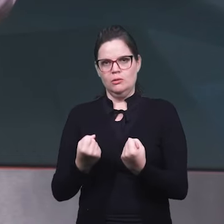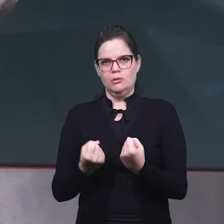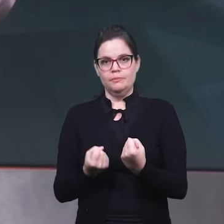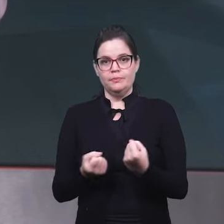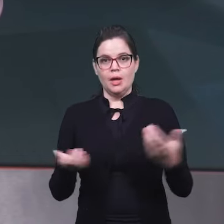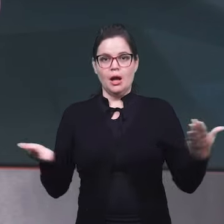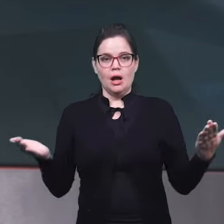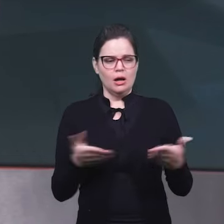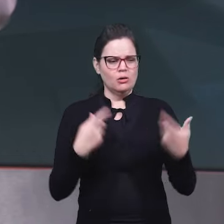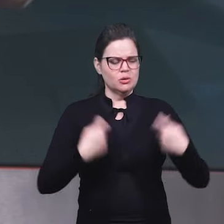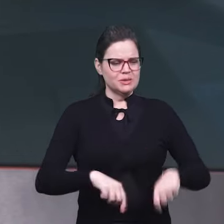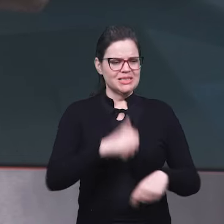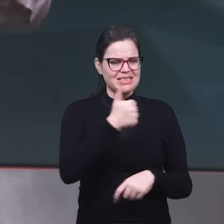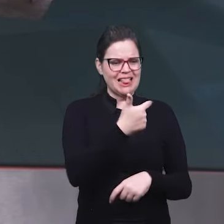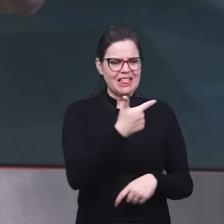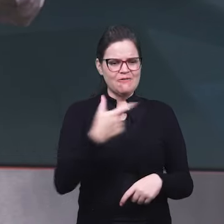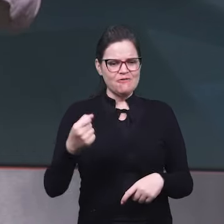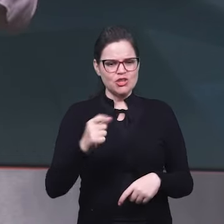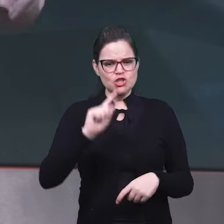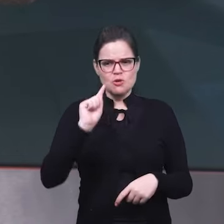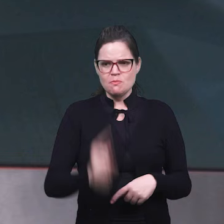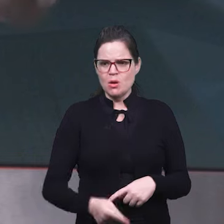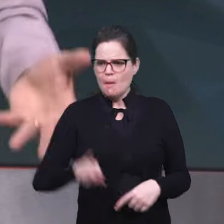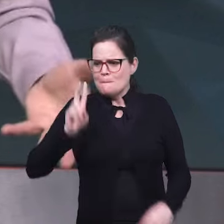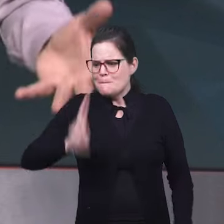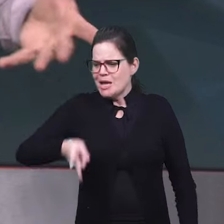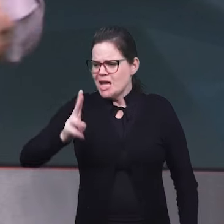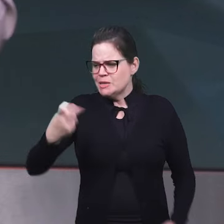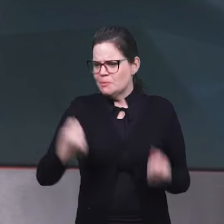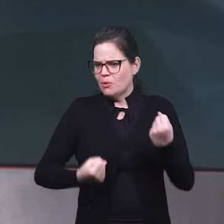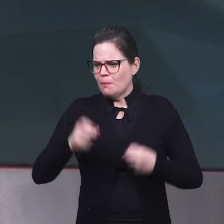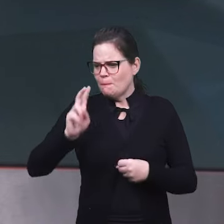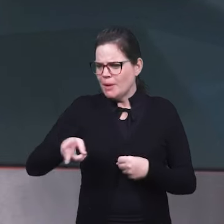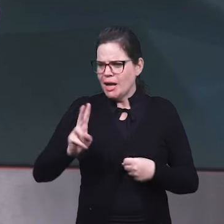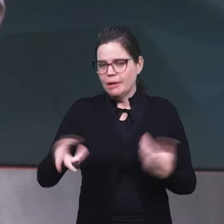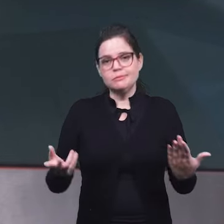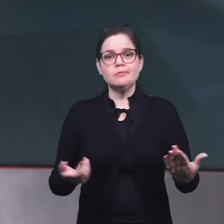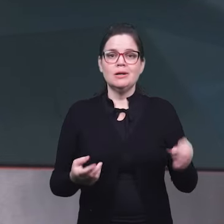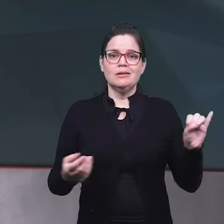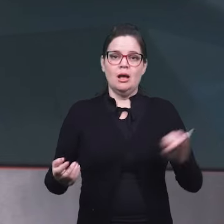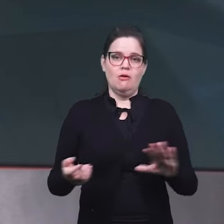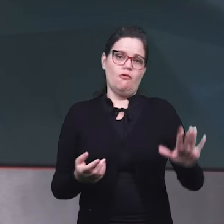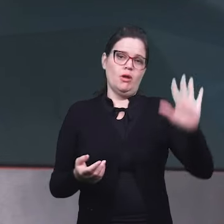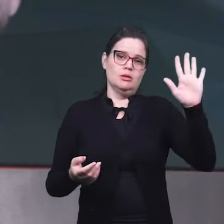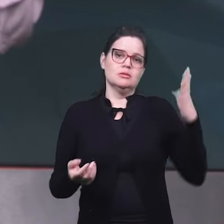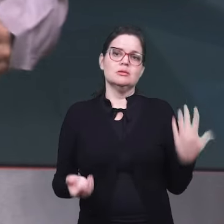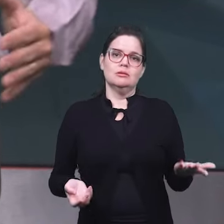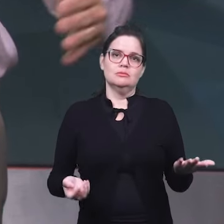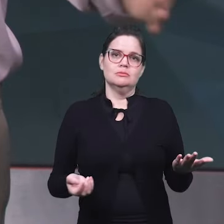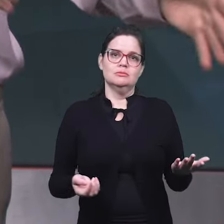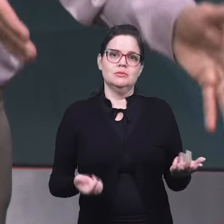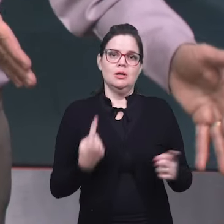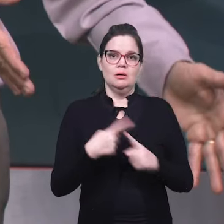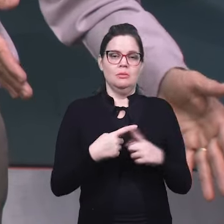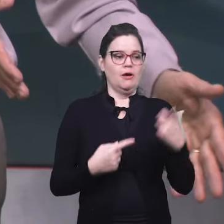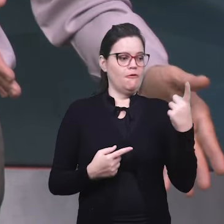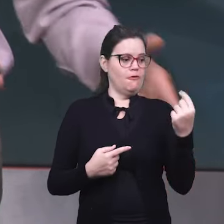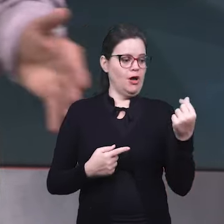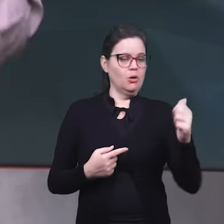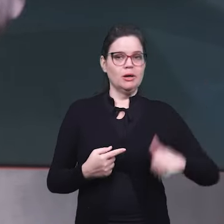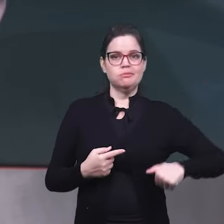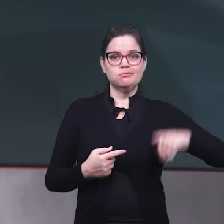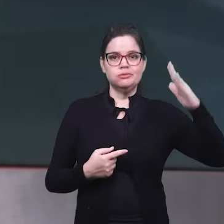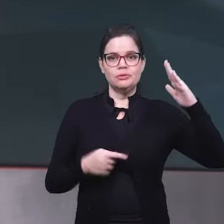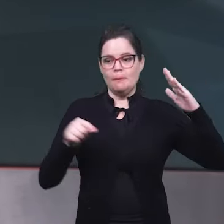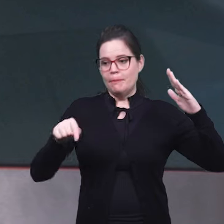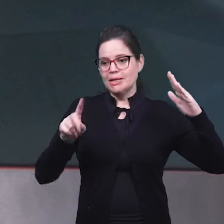de 120 mil. Então a moeda desvalorizou porque o carro é o mesmo. Digamos, o valor financeiro aumentou,